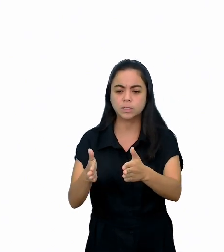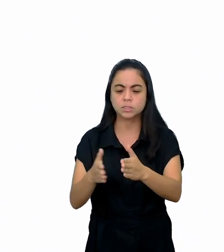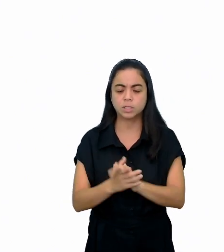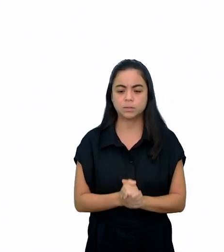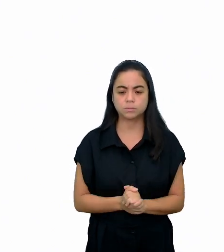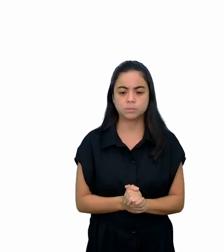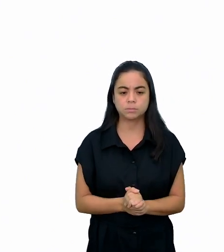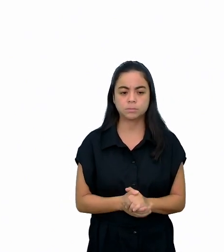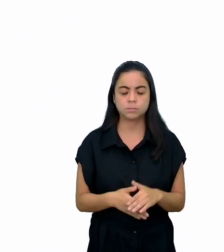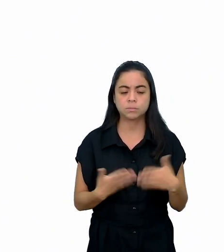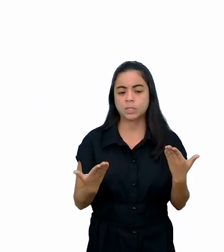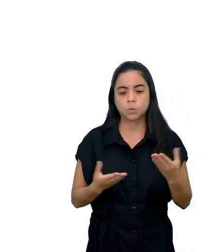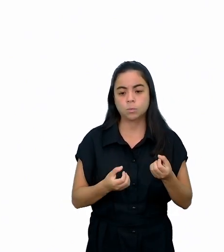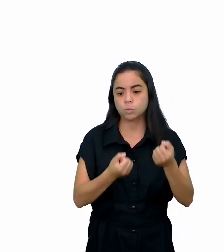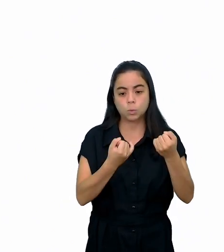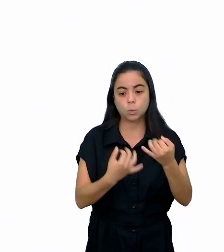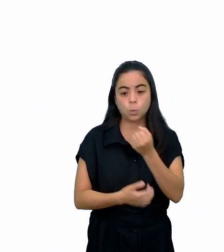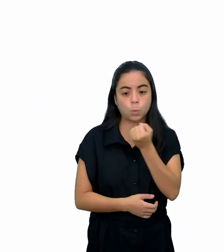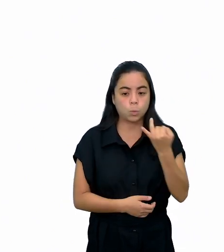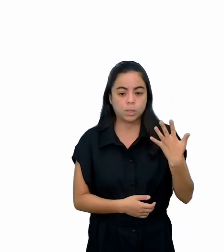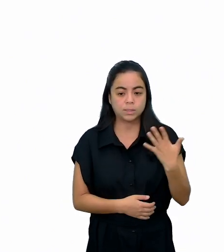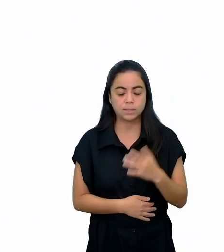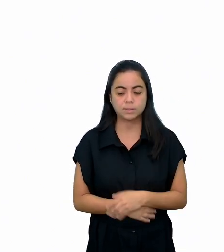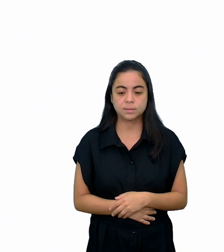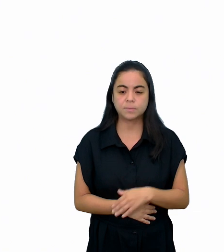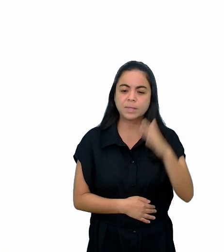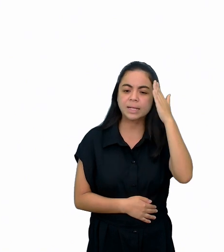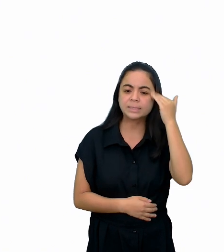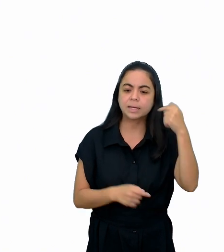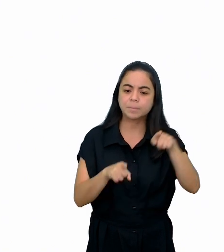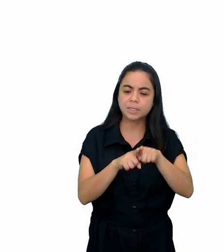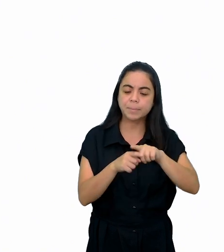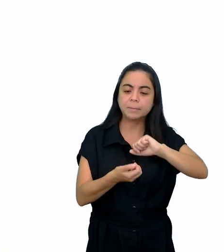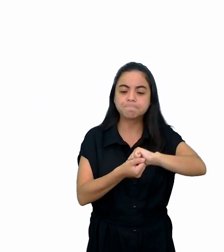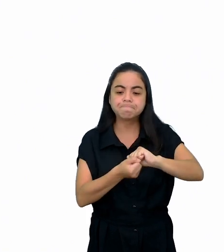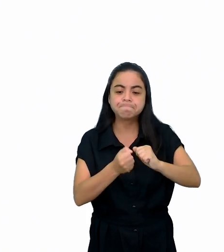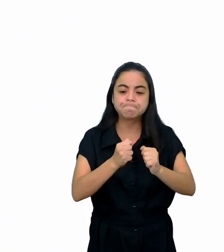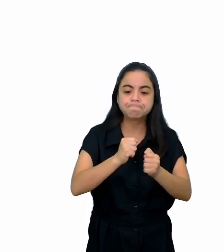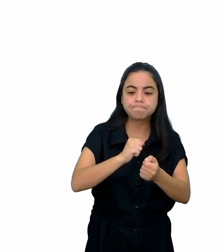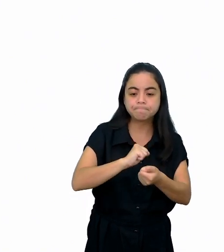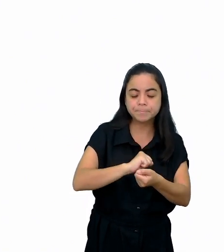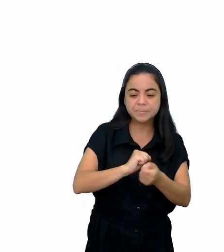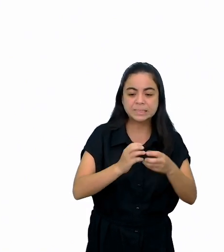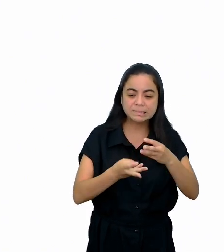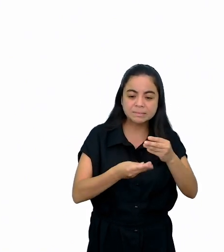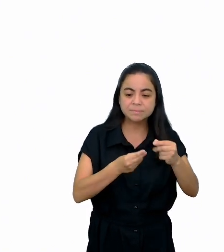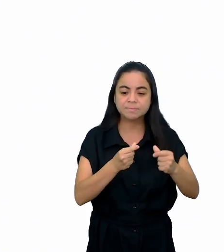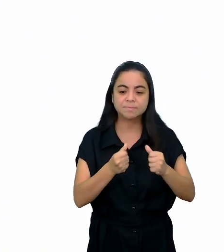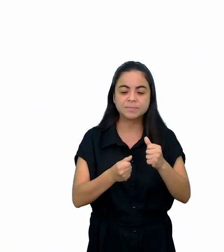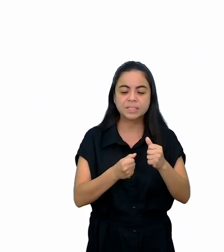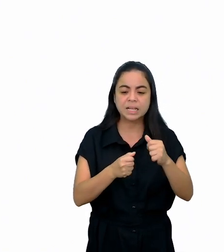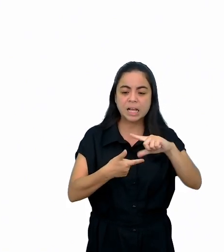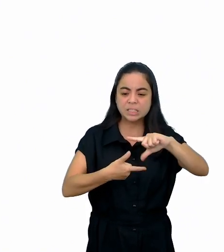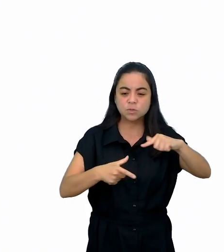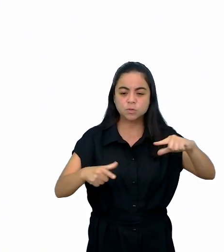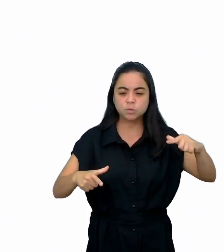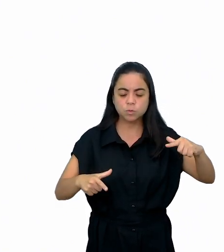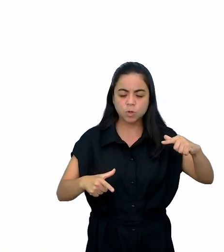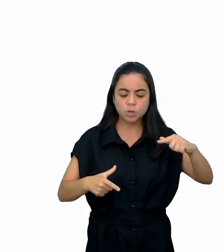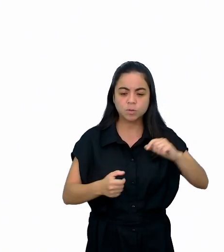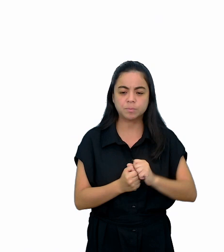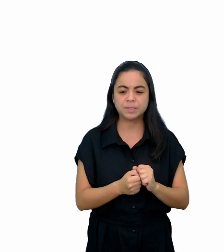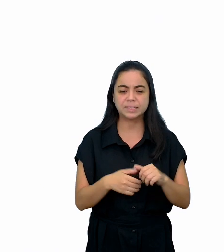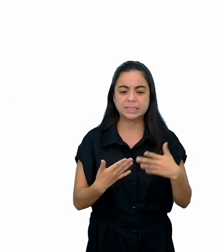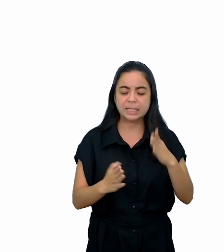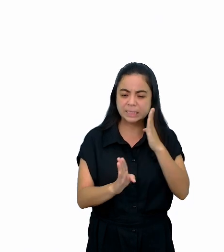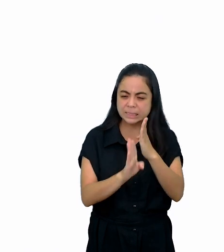Isso quanto às formas, as crianças já sabem manipular e a partir dessa manipulação das formas, elas identificam